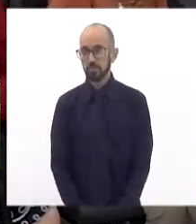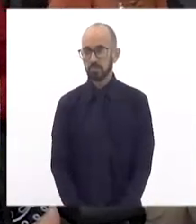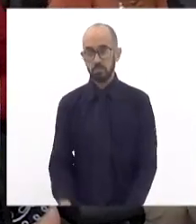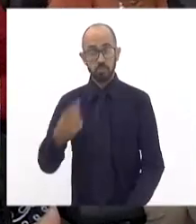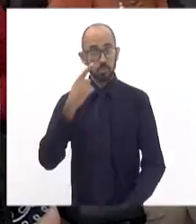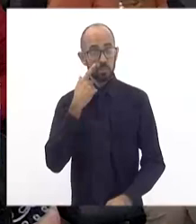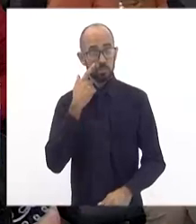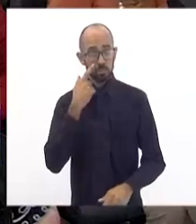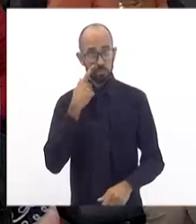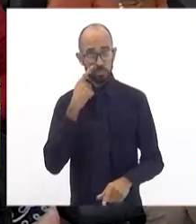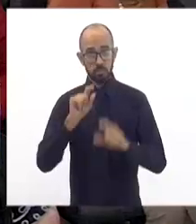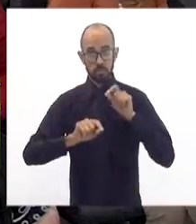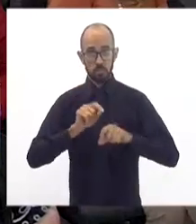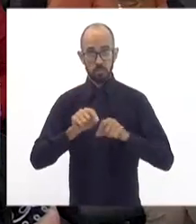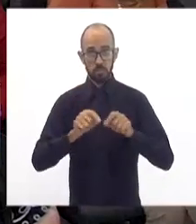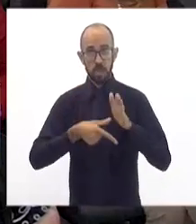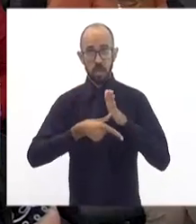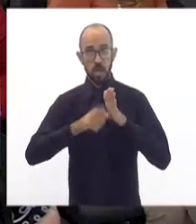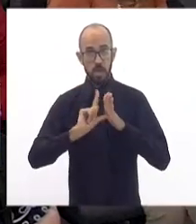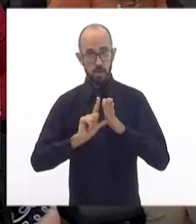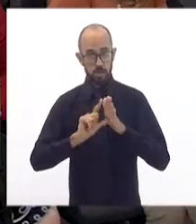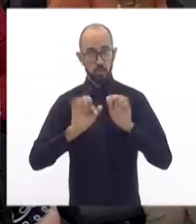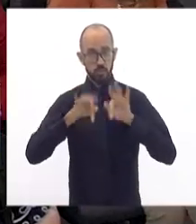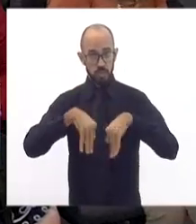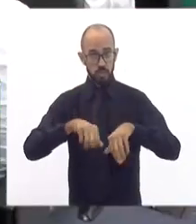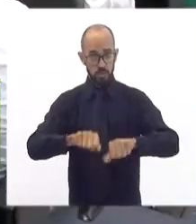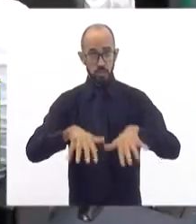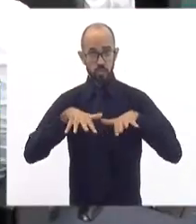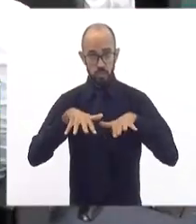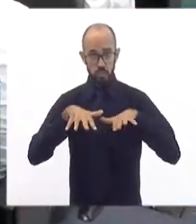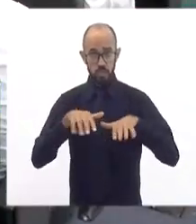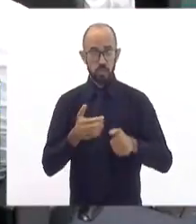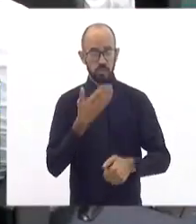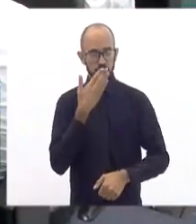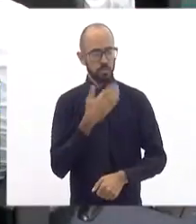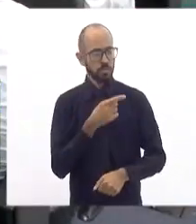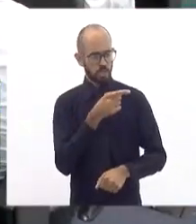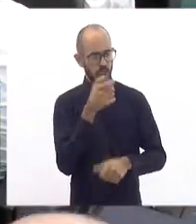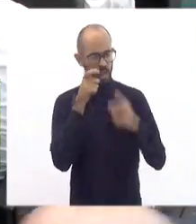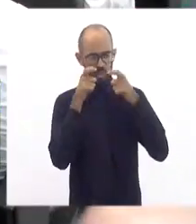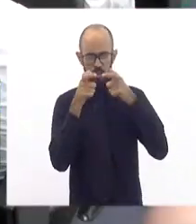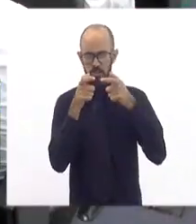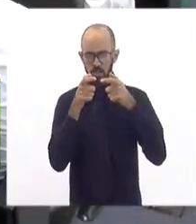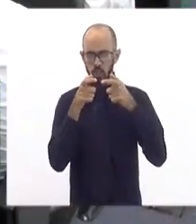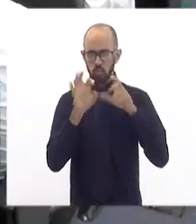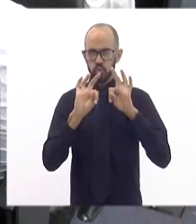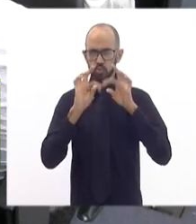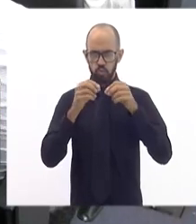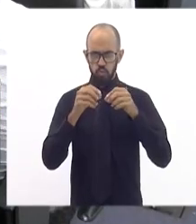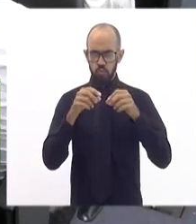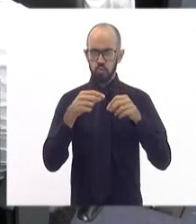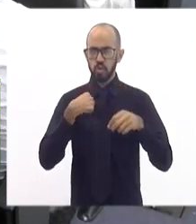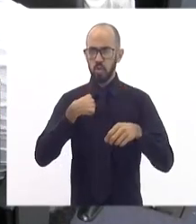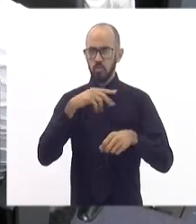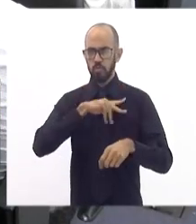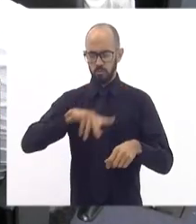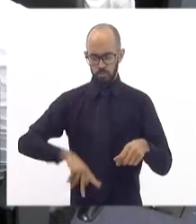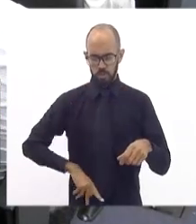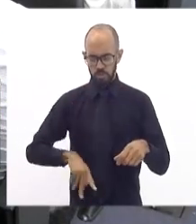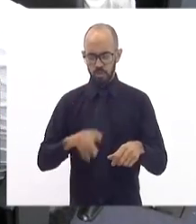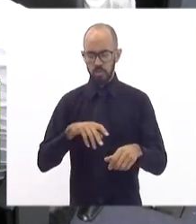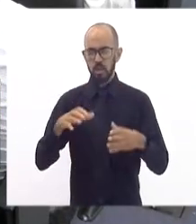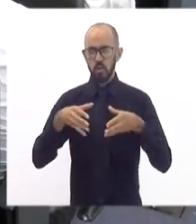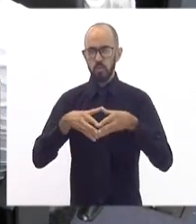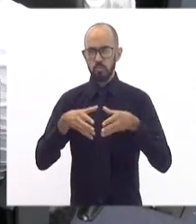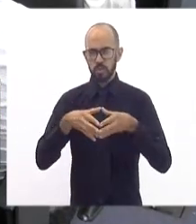só antes de encerrar audiência eu queria pedir até o som de todos como presidente da Comissão de saneamento